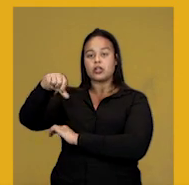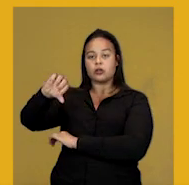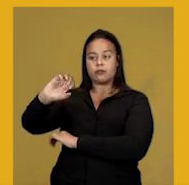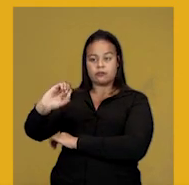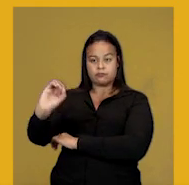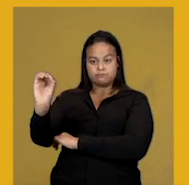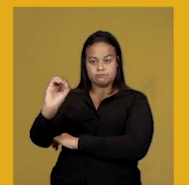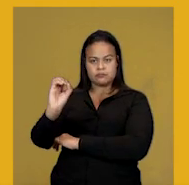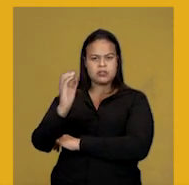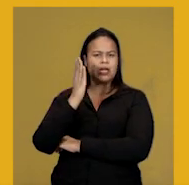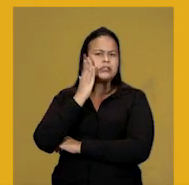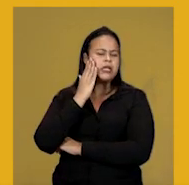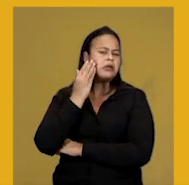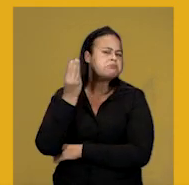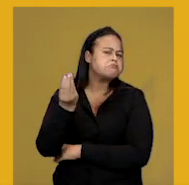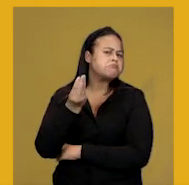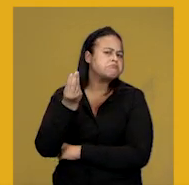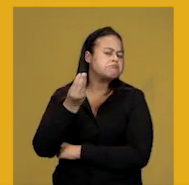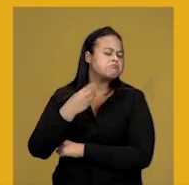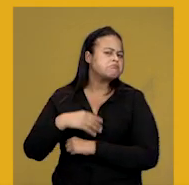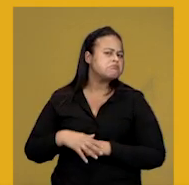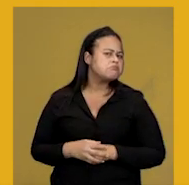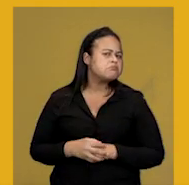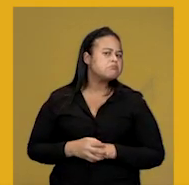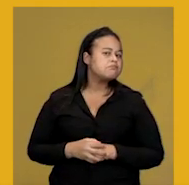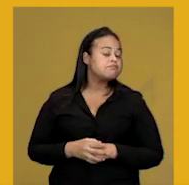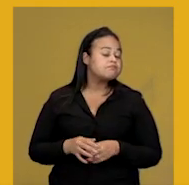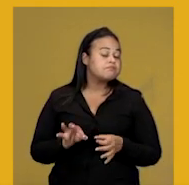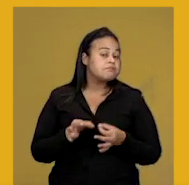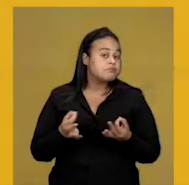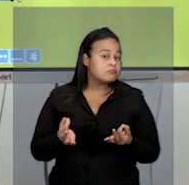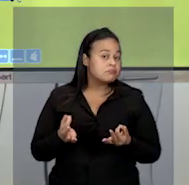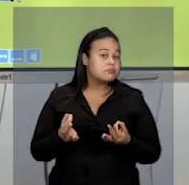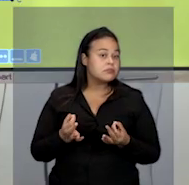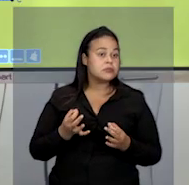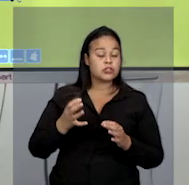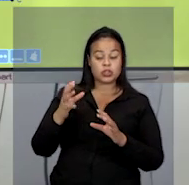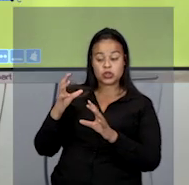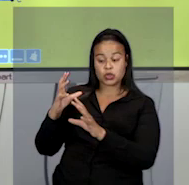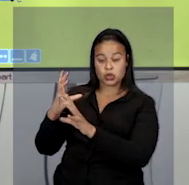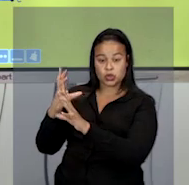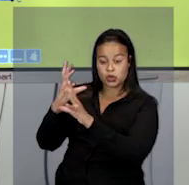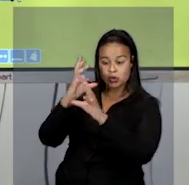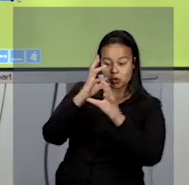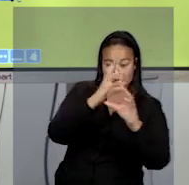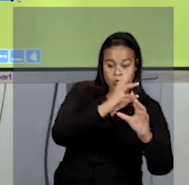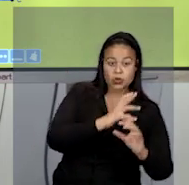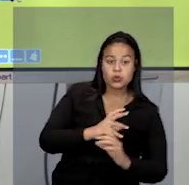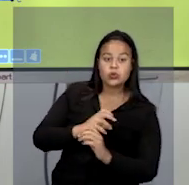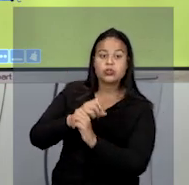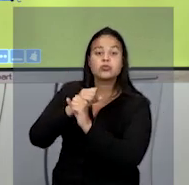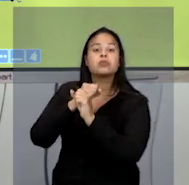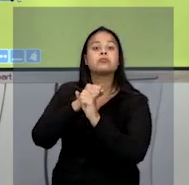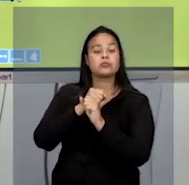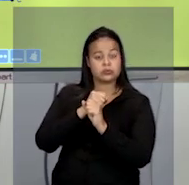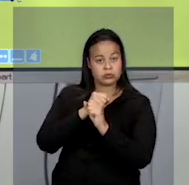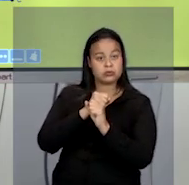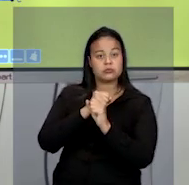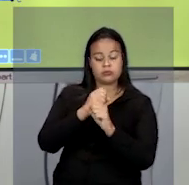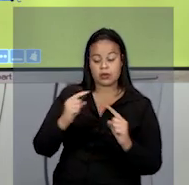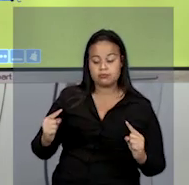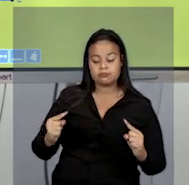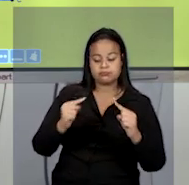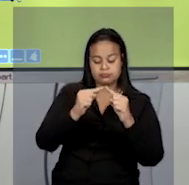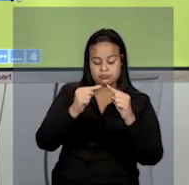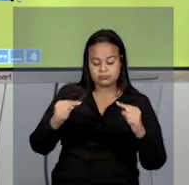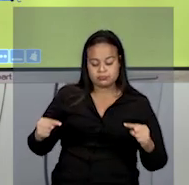Como que eu sei isso? Simples. A soma dos ângulos internos do meu triângulo retângulo, vou somar